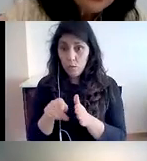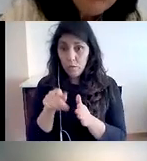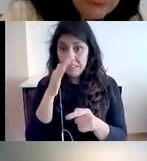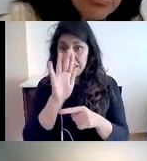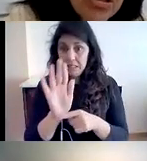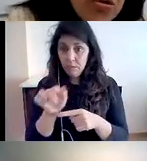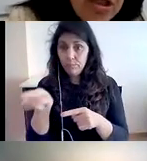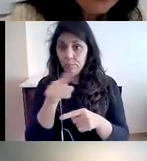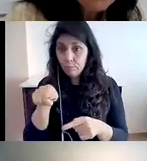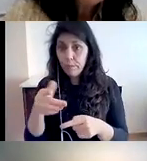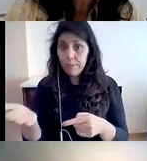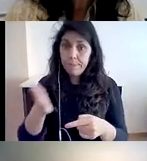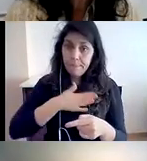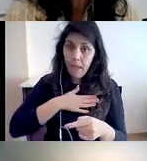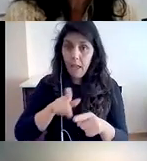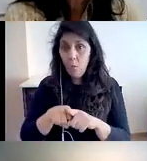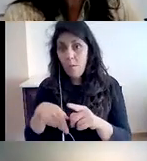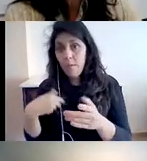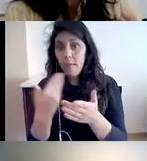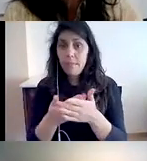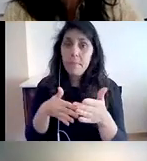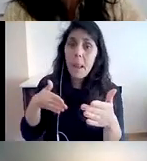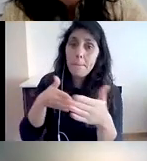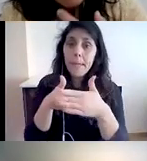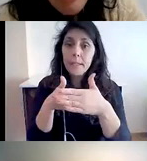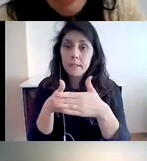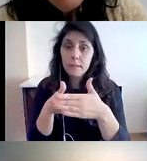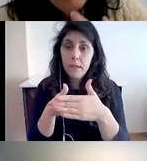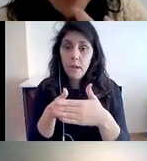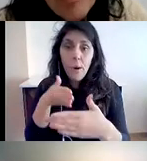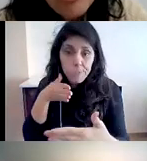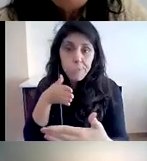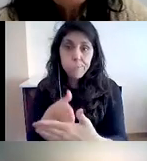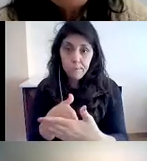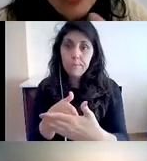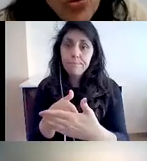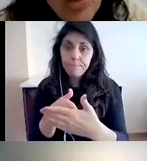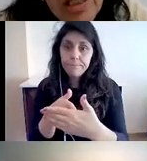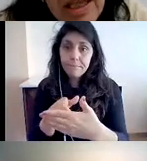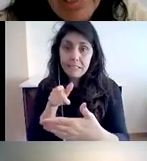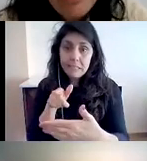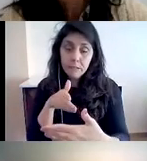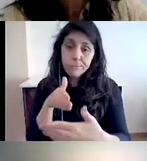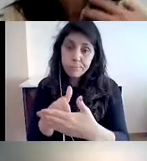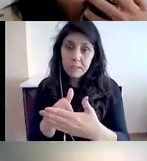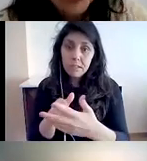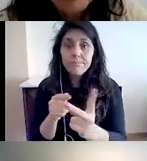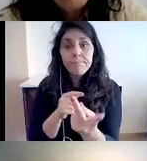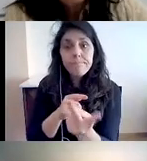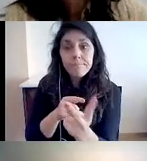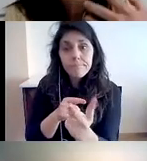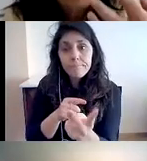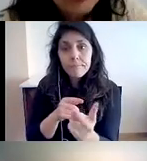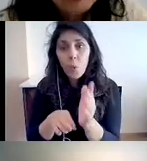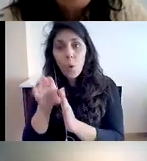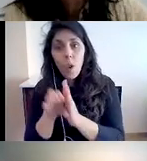estas limitações no sentido de que é, em boa medida, na dualidade